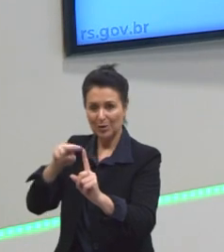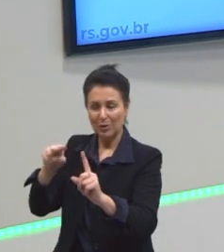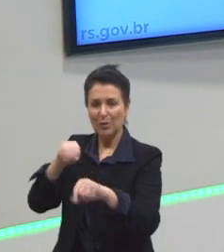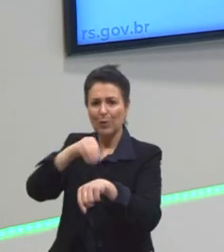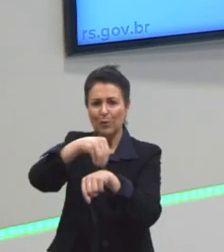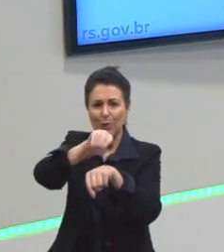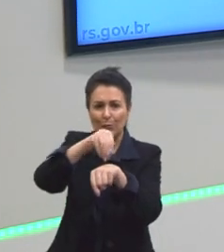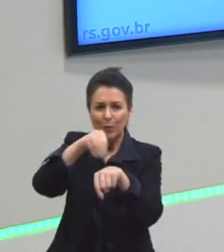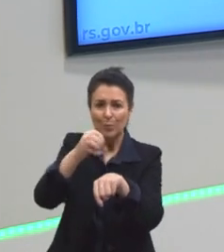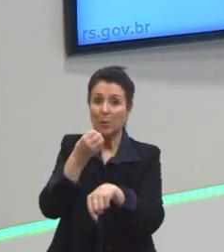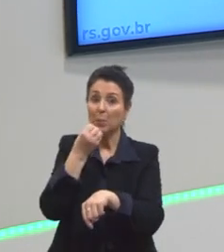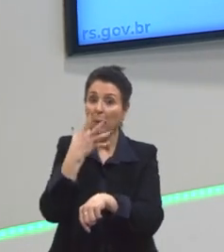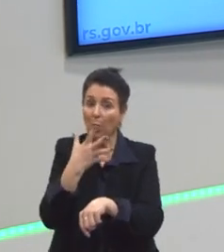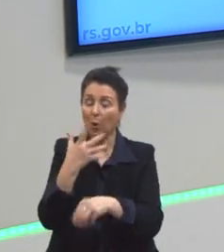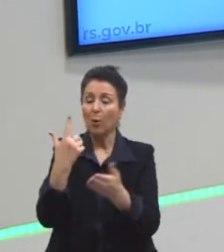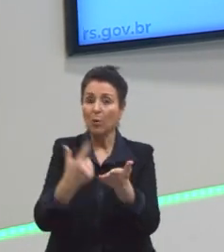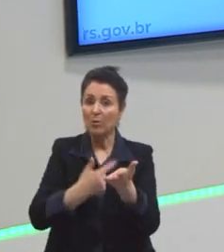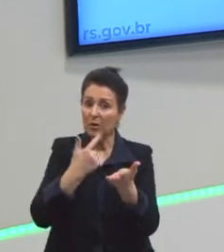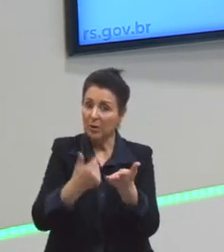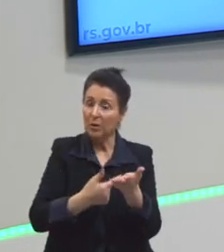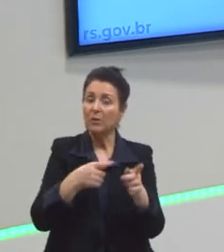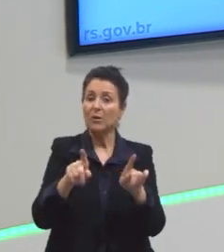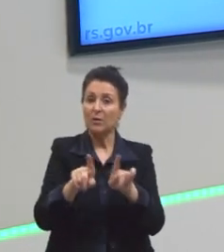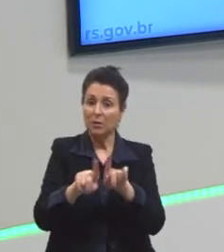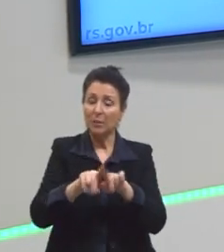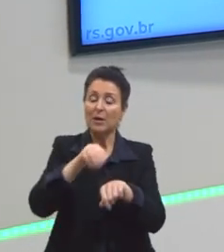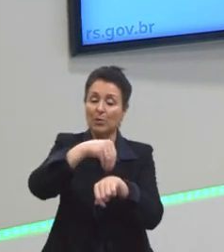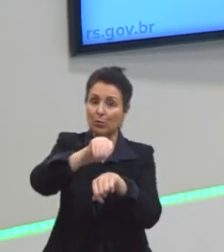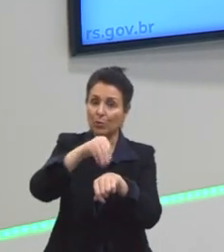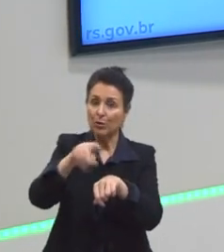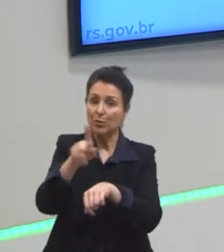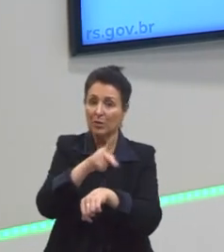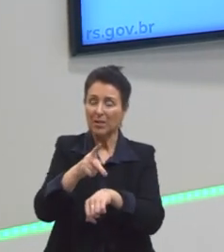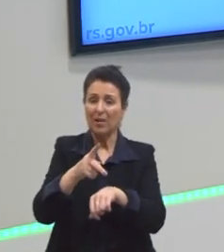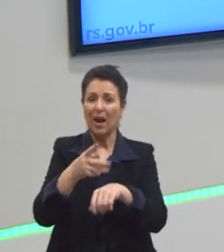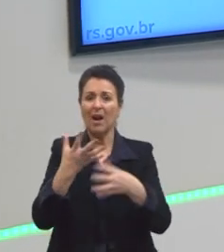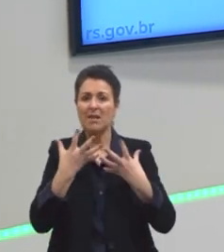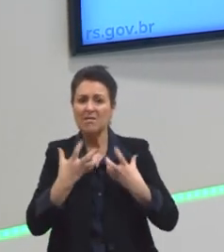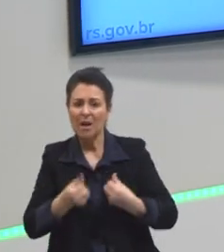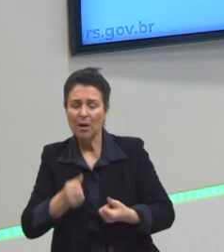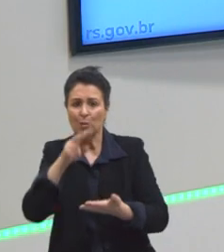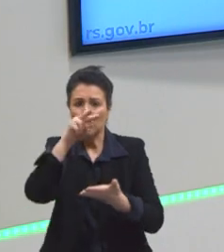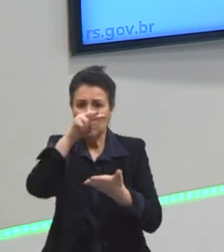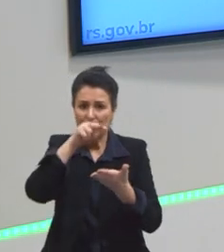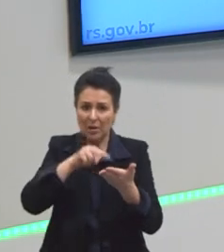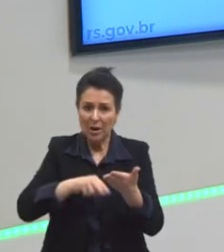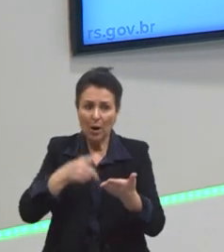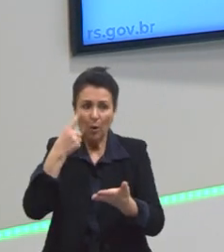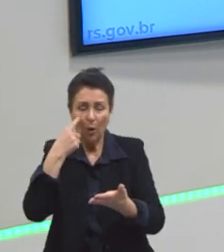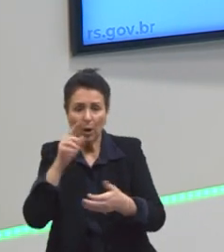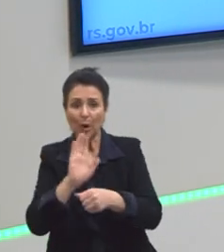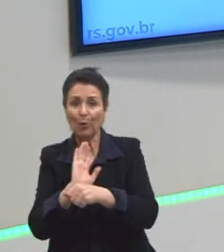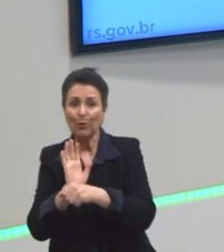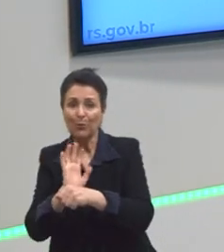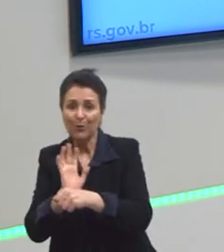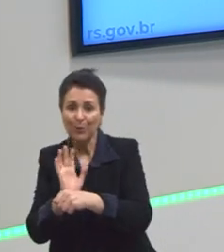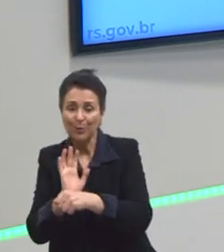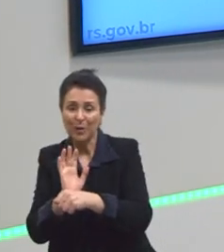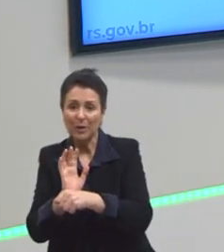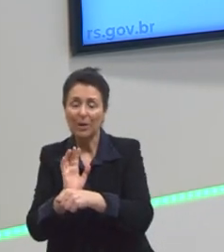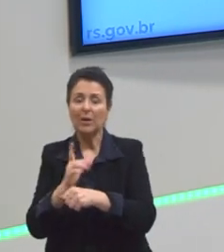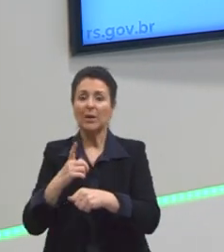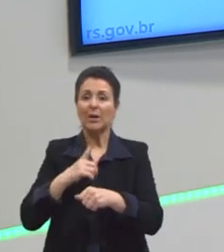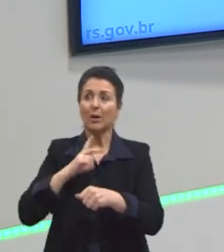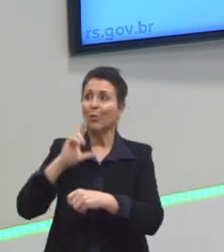filmes bons filmes bons livros então talvez você esteja cansado de fazer uma leitura mais doença assistir um filme que tem a ver